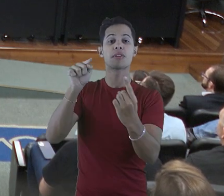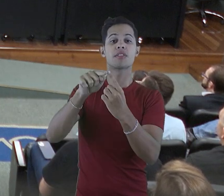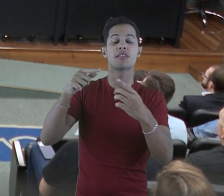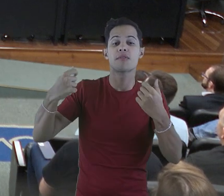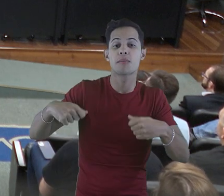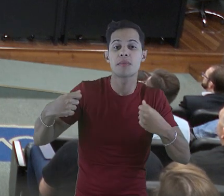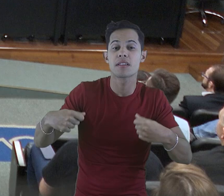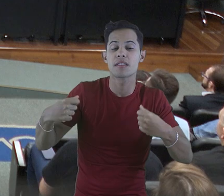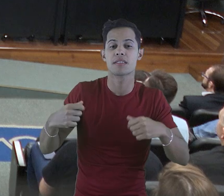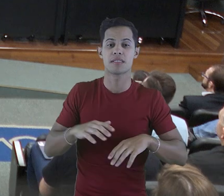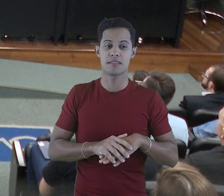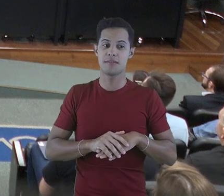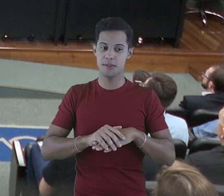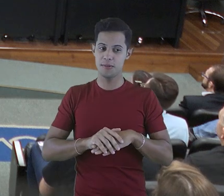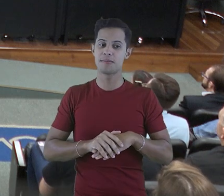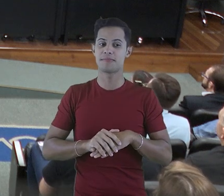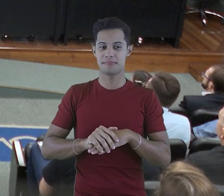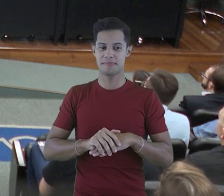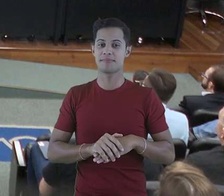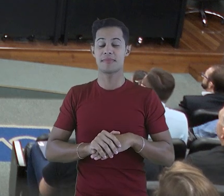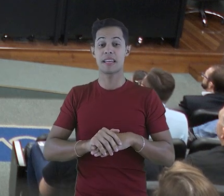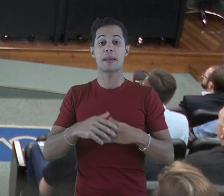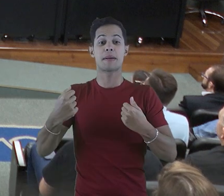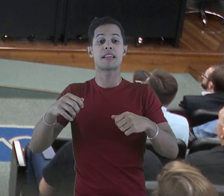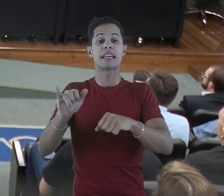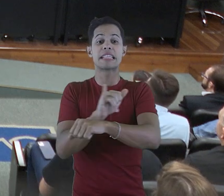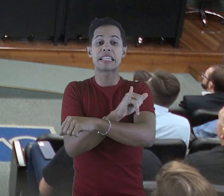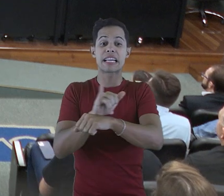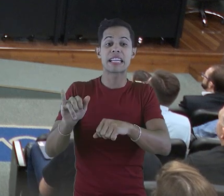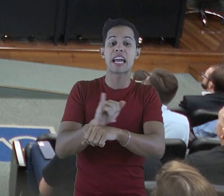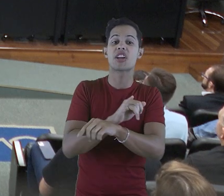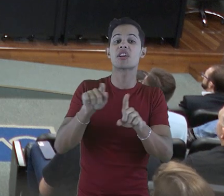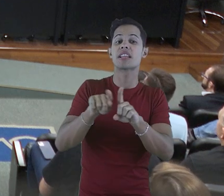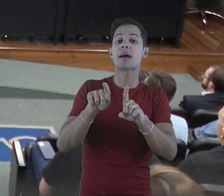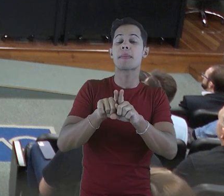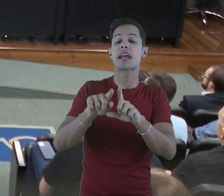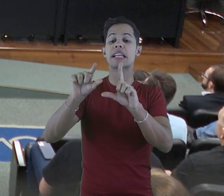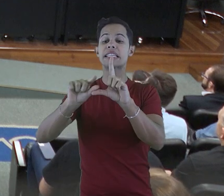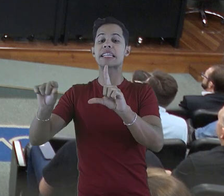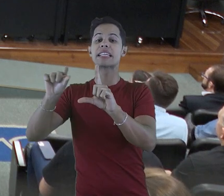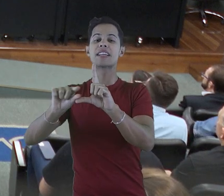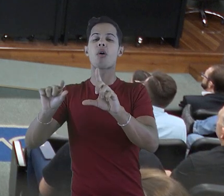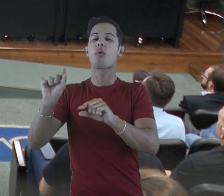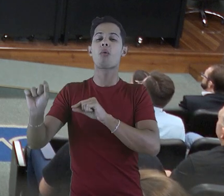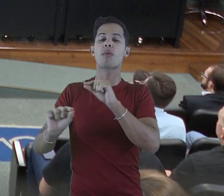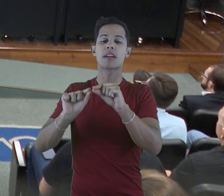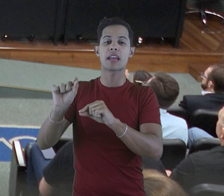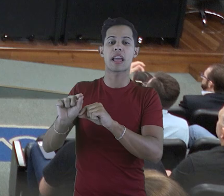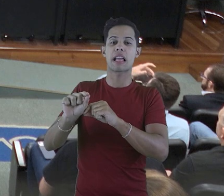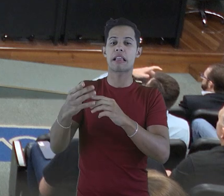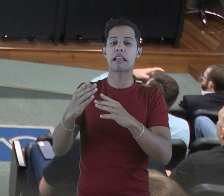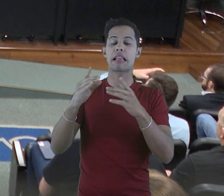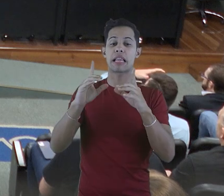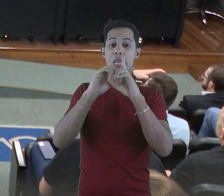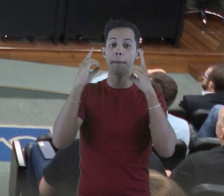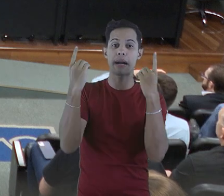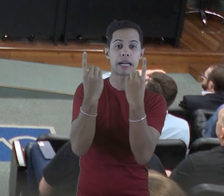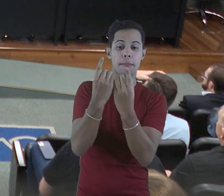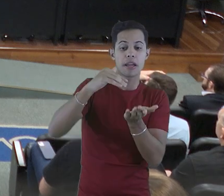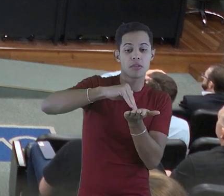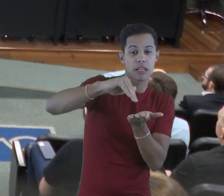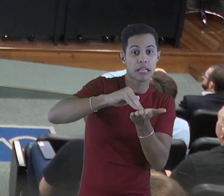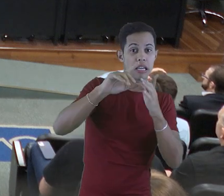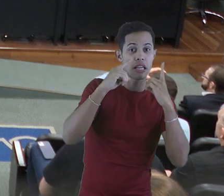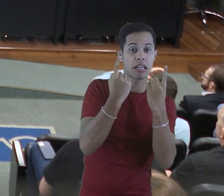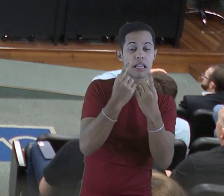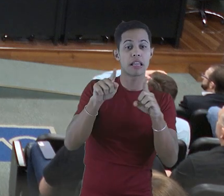planejamento estratégico do órgão descrição para acompanhamento de metas estratégicas departamento secretaria de planejamento terceiro governo federal tem o